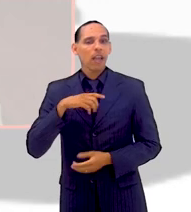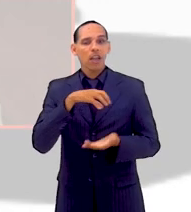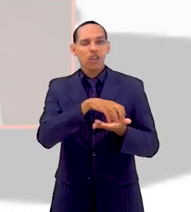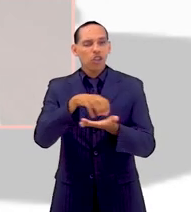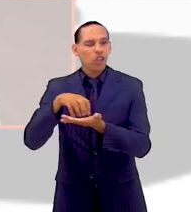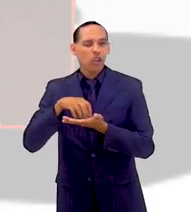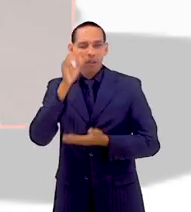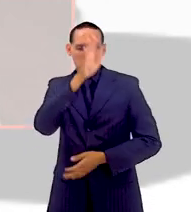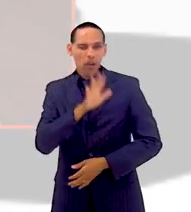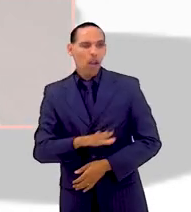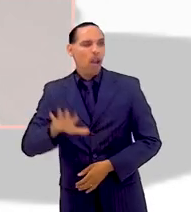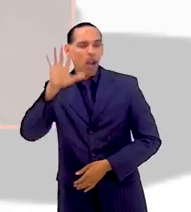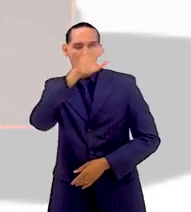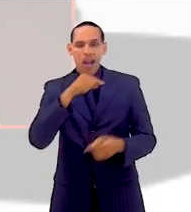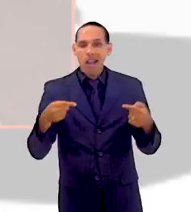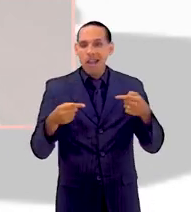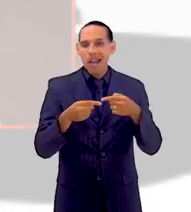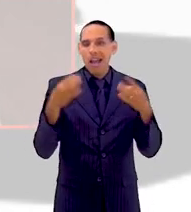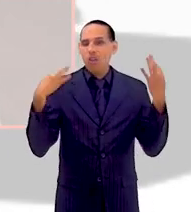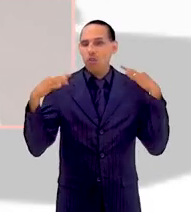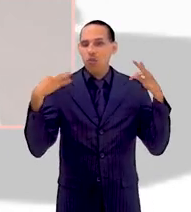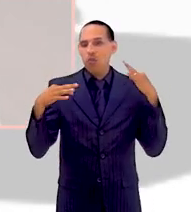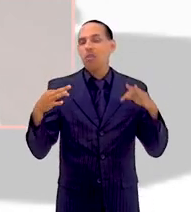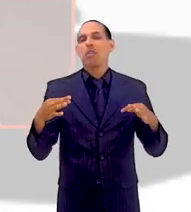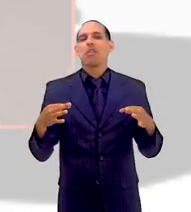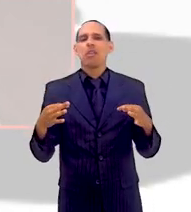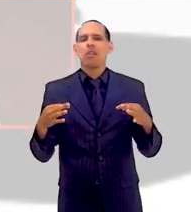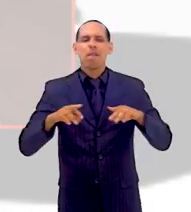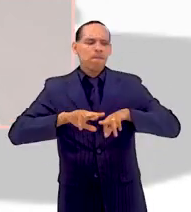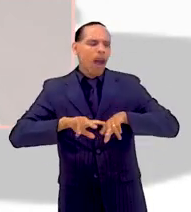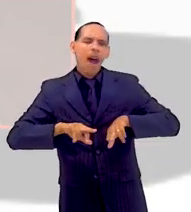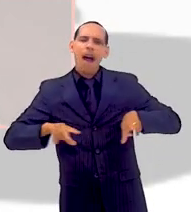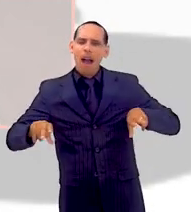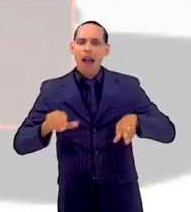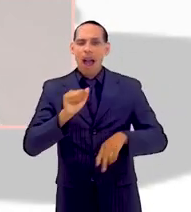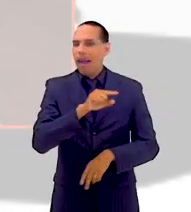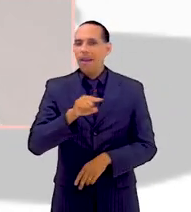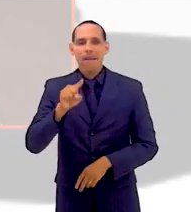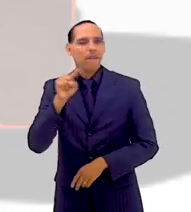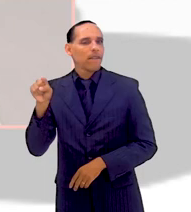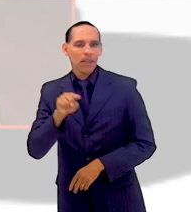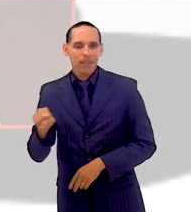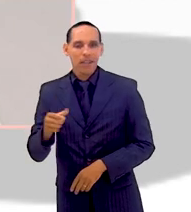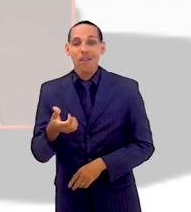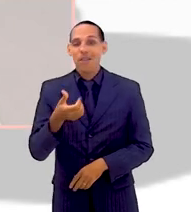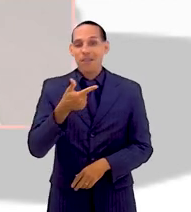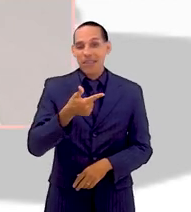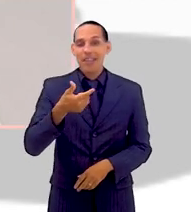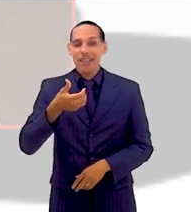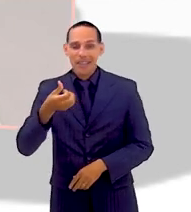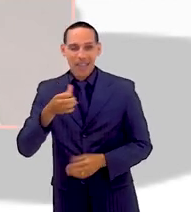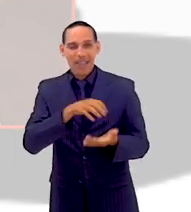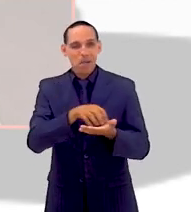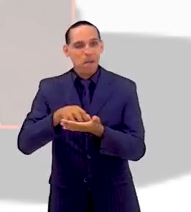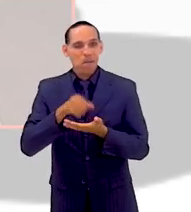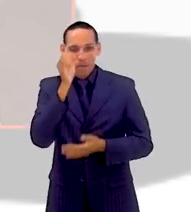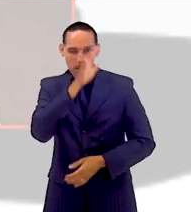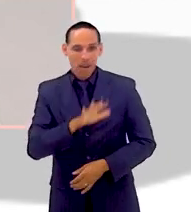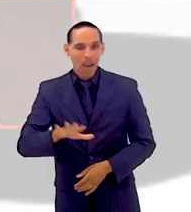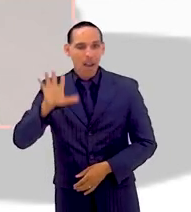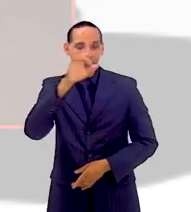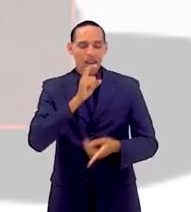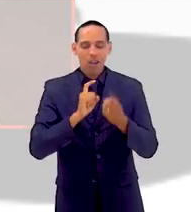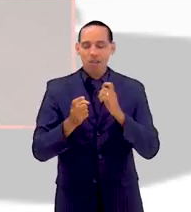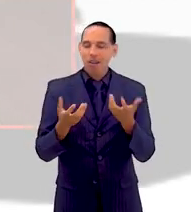variados espectros do turismo brasileiro, de A a Z, 26 entidades nacionais, e a gente quer organizar essa reunião rapidamente.